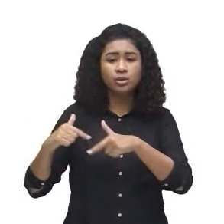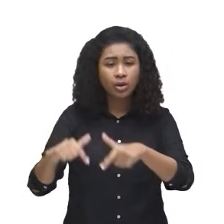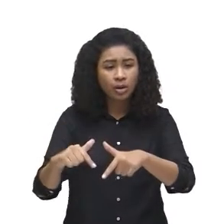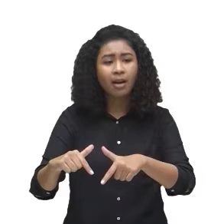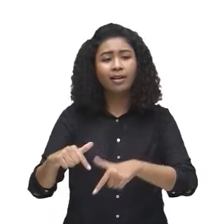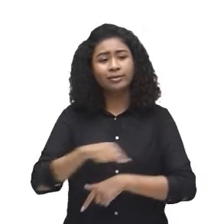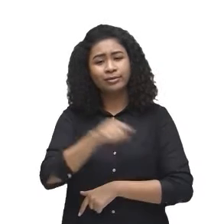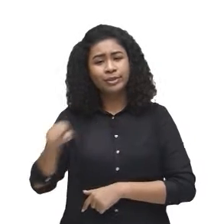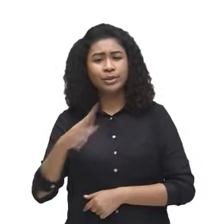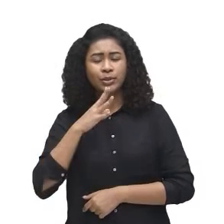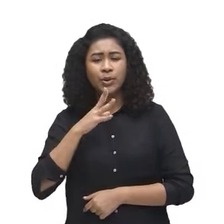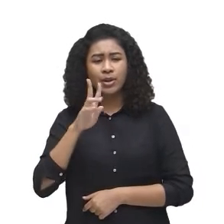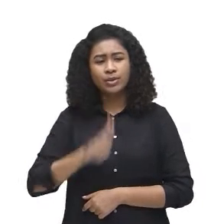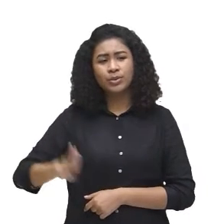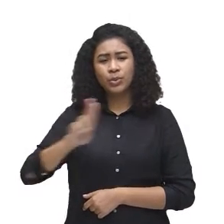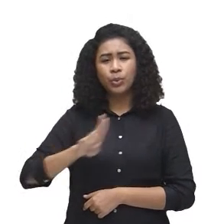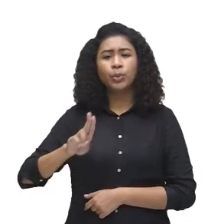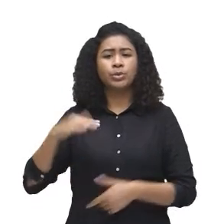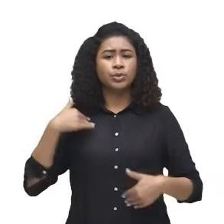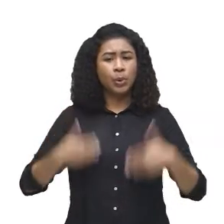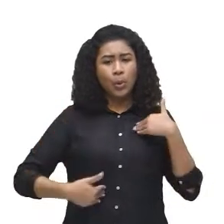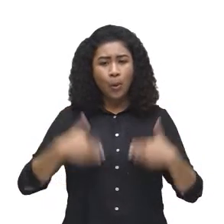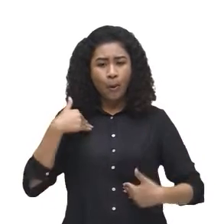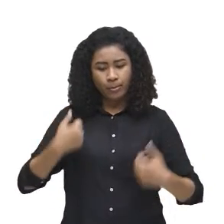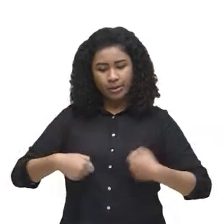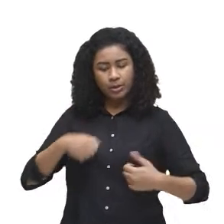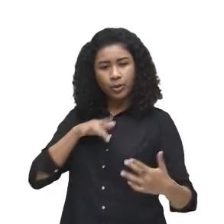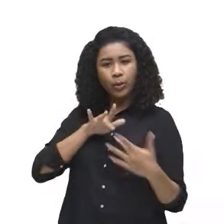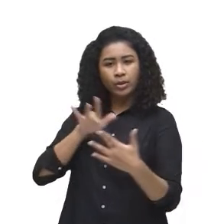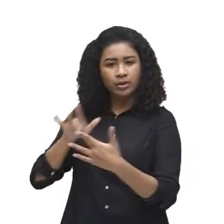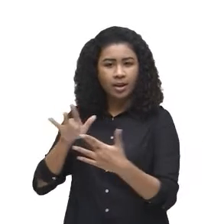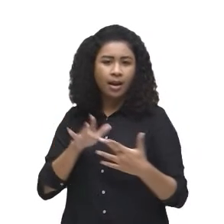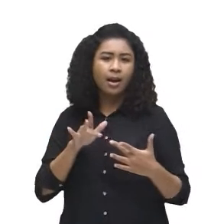com contato, a longa,